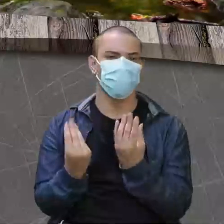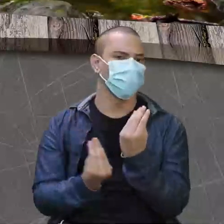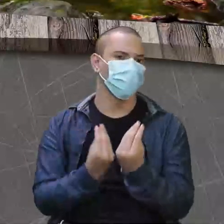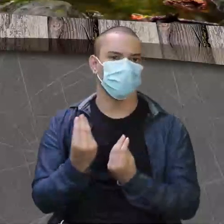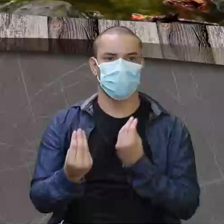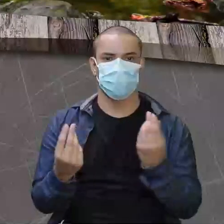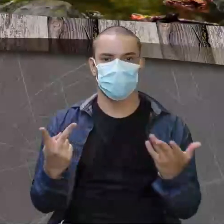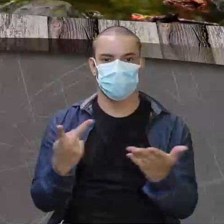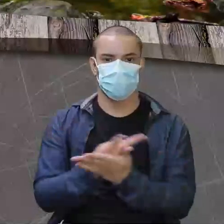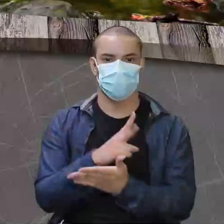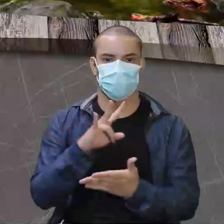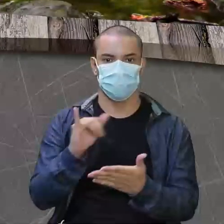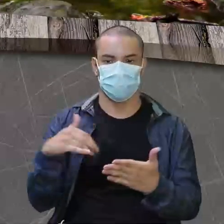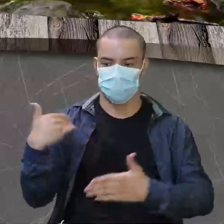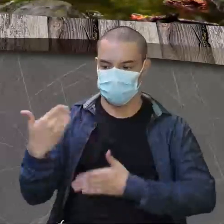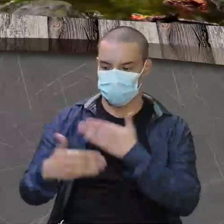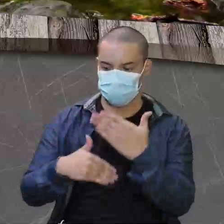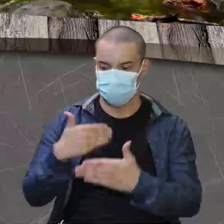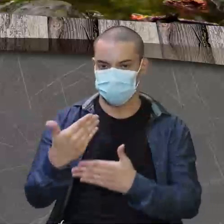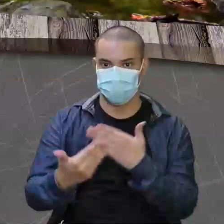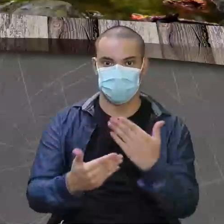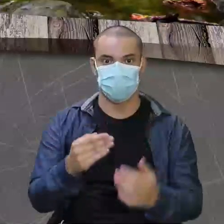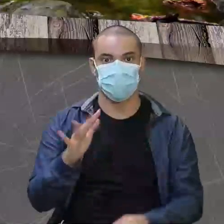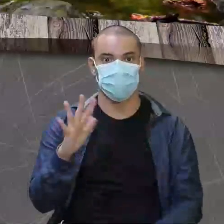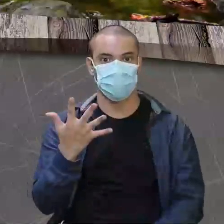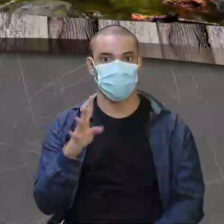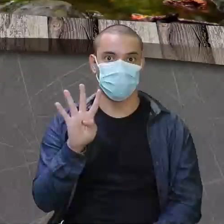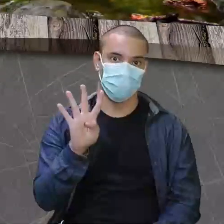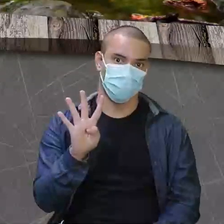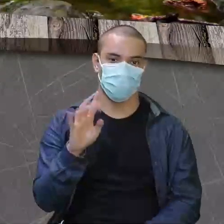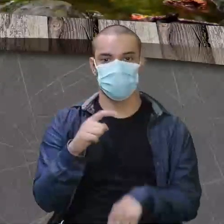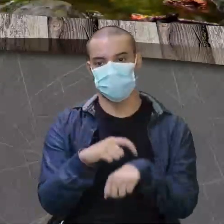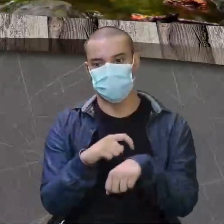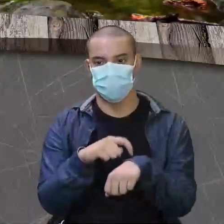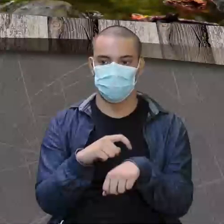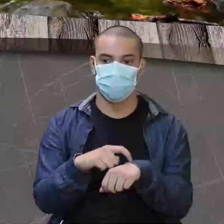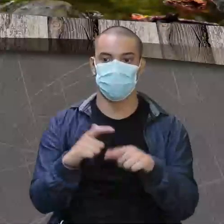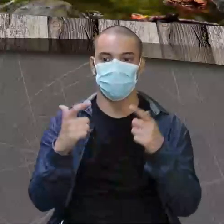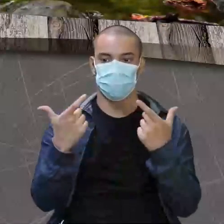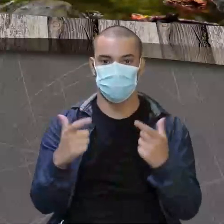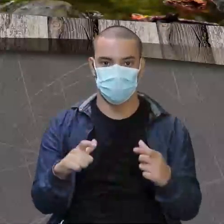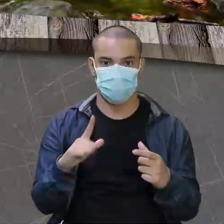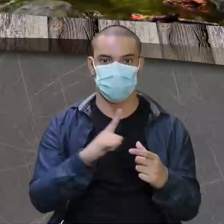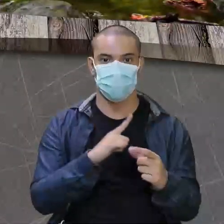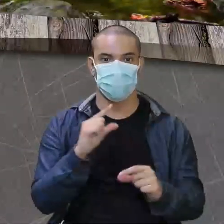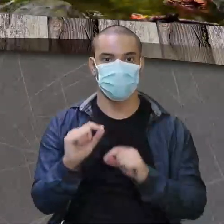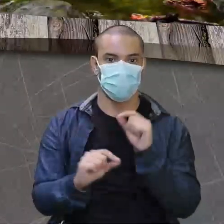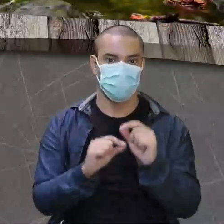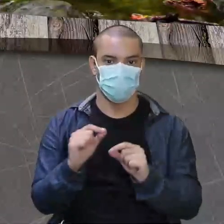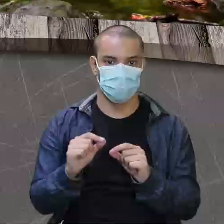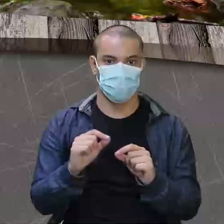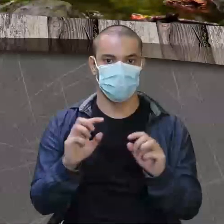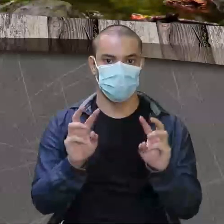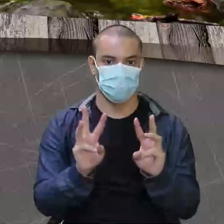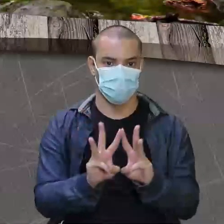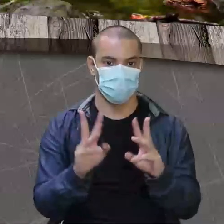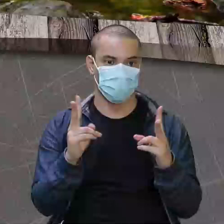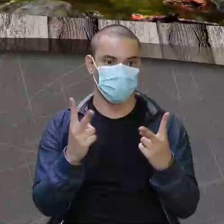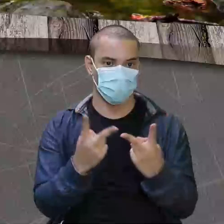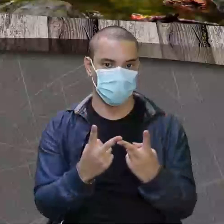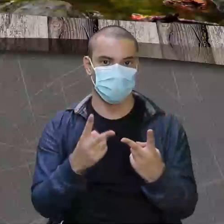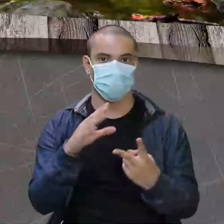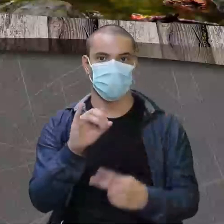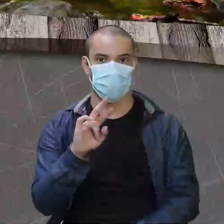vai perpassar por 4 situações, onde você vai ter a matéria orgânica